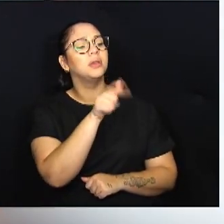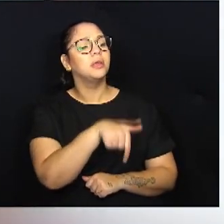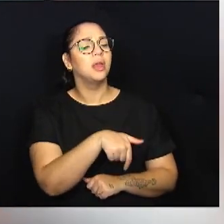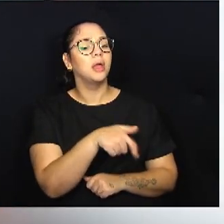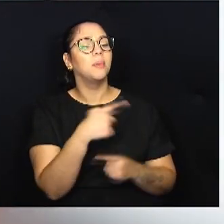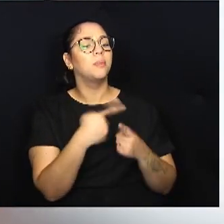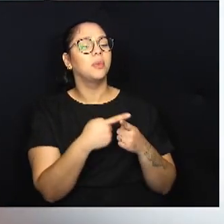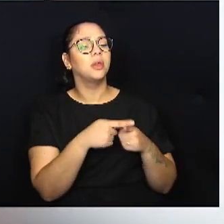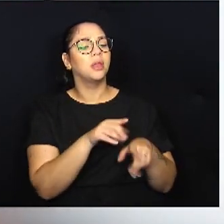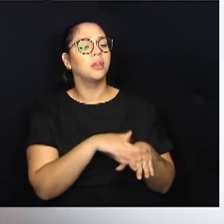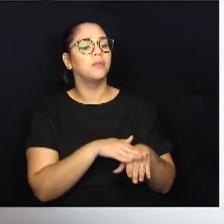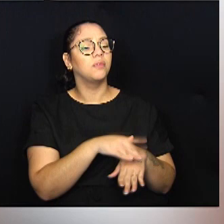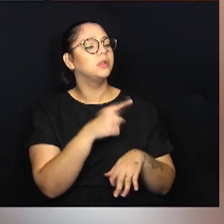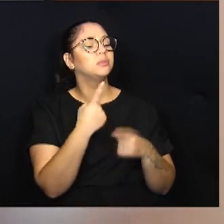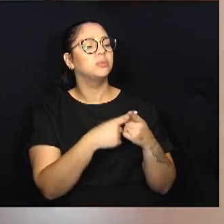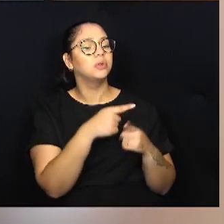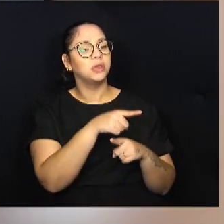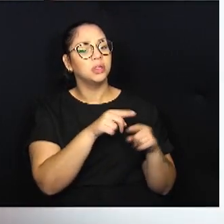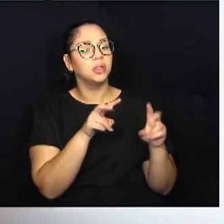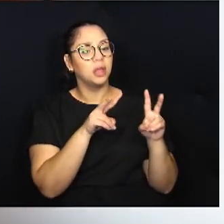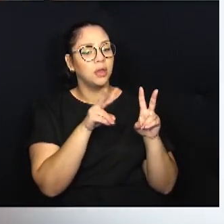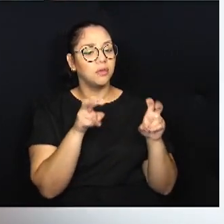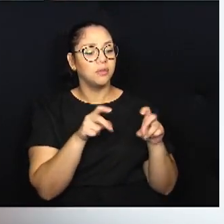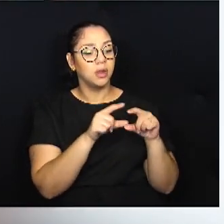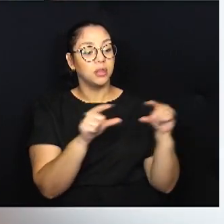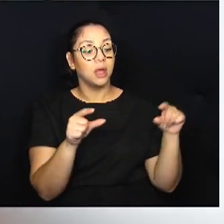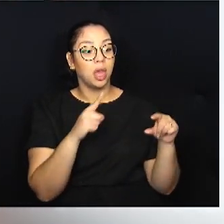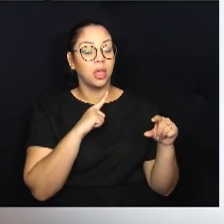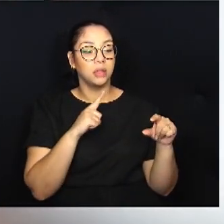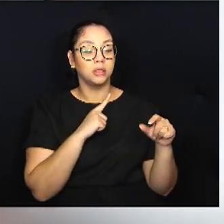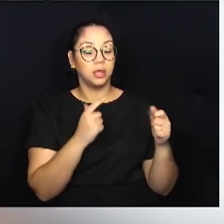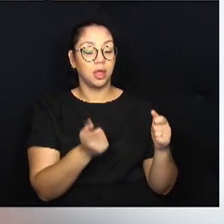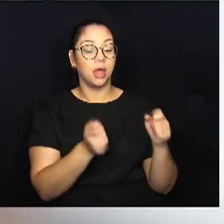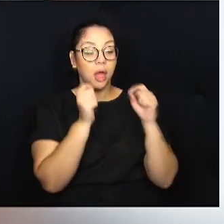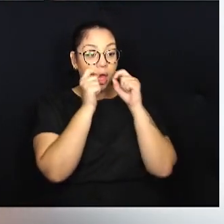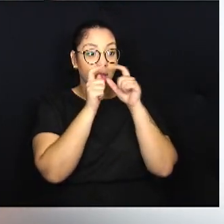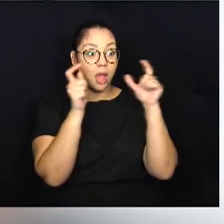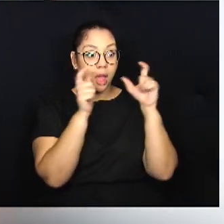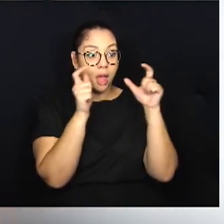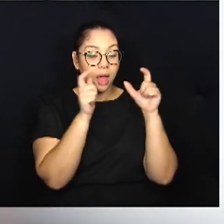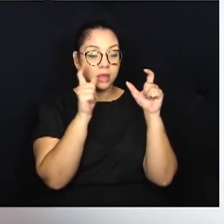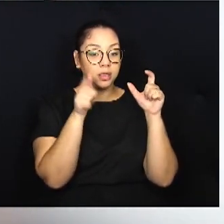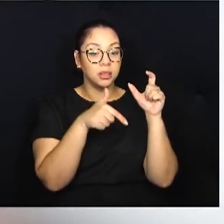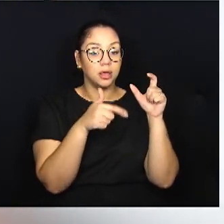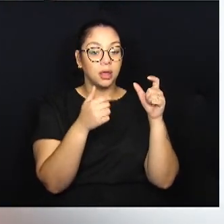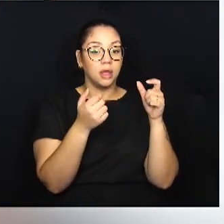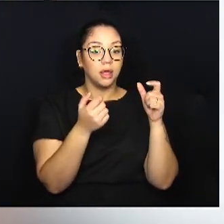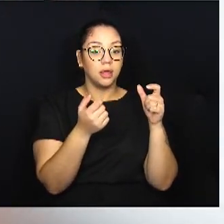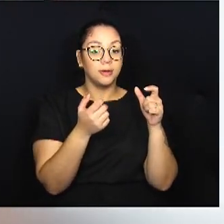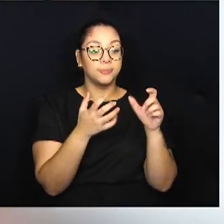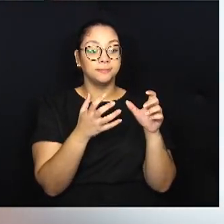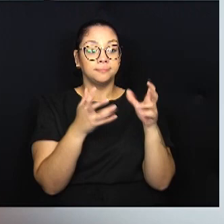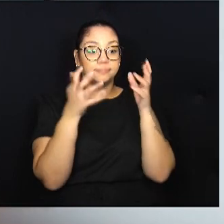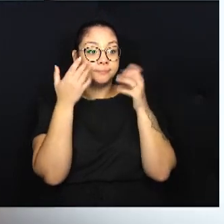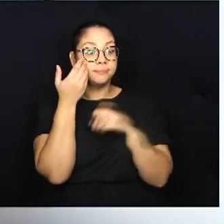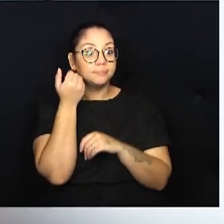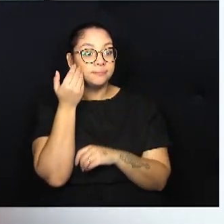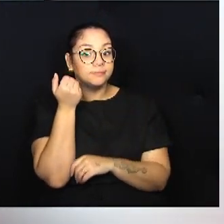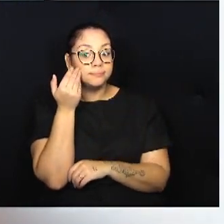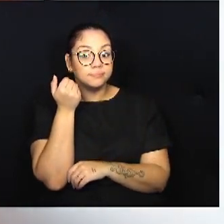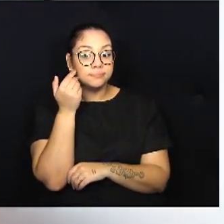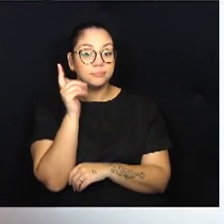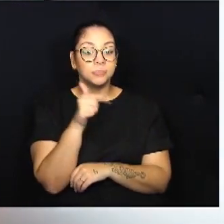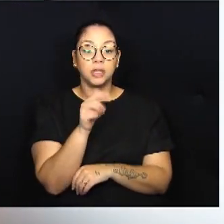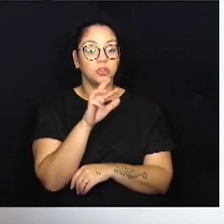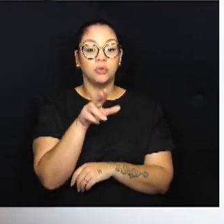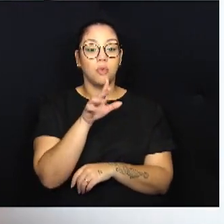fez isso aí? Por que a frase? E aí de causar essa busca nas pessoas, sabe? Tipo, ó, é além da tinta na parede,